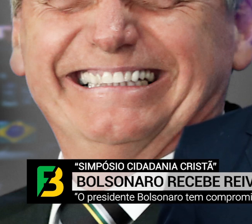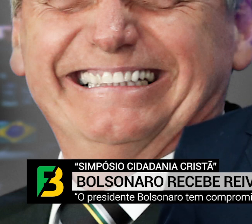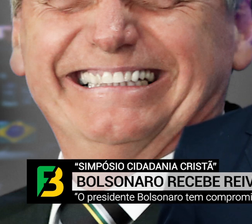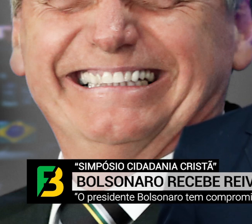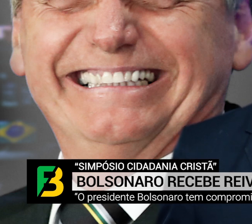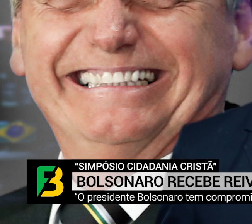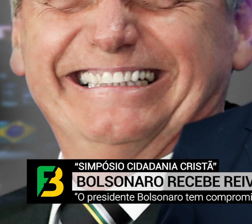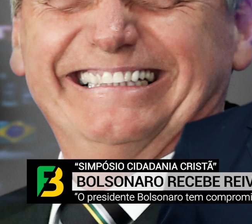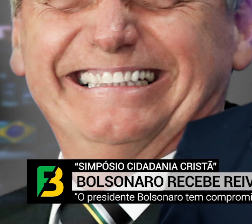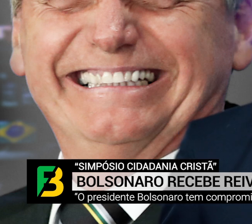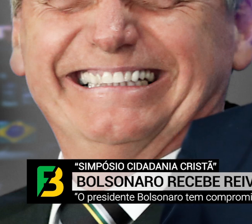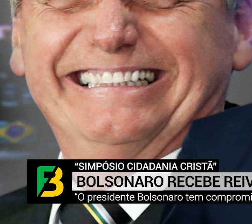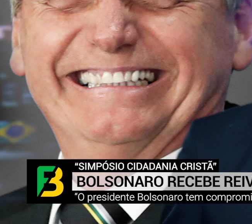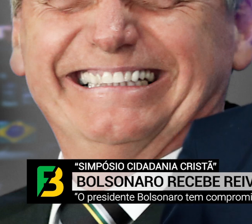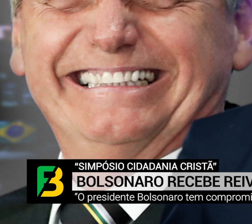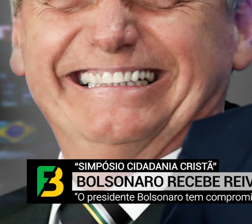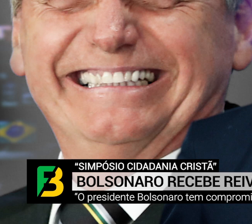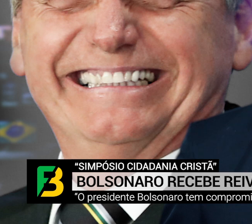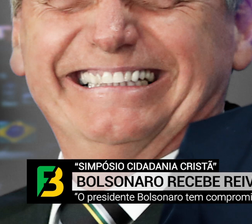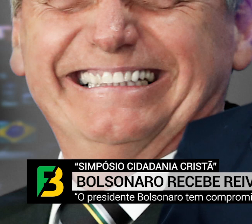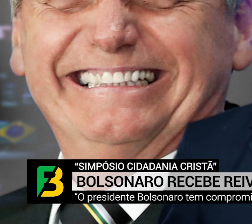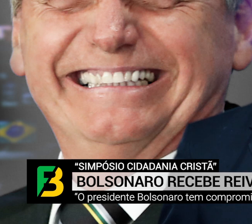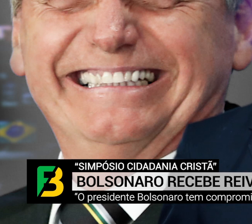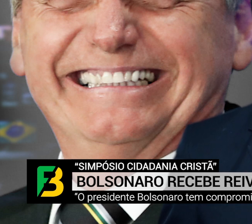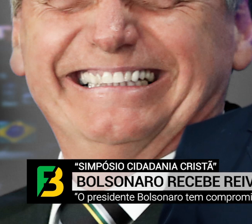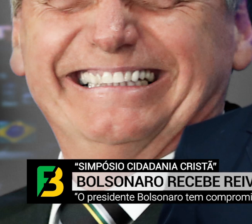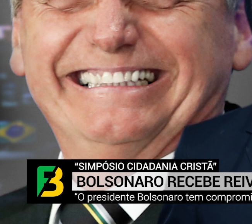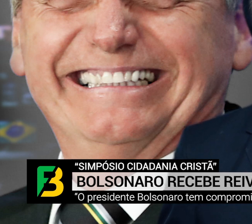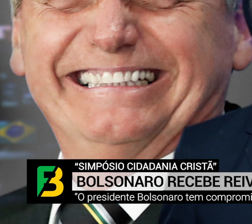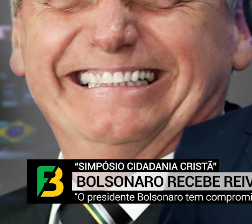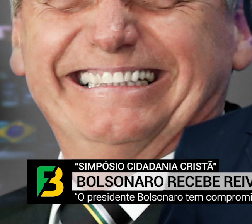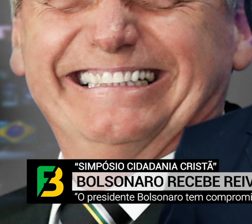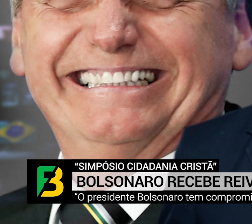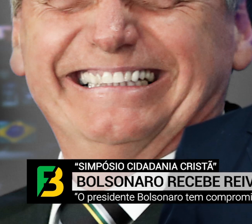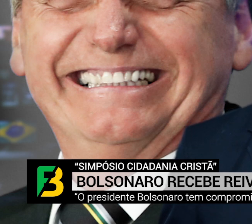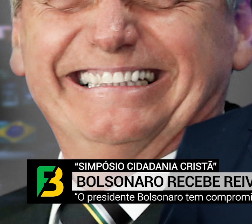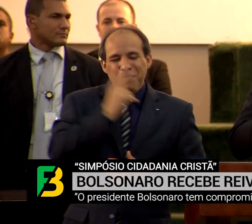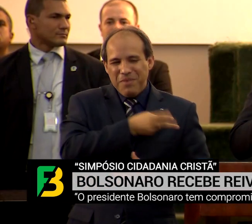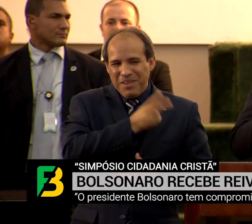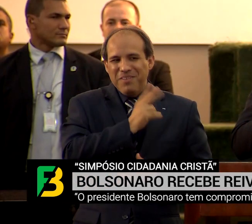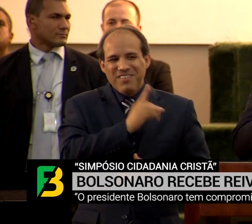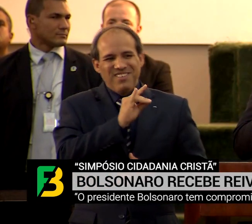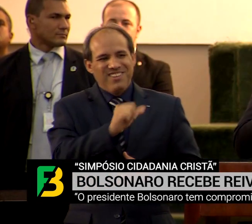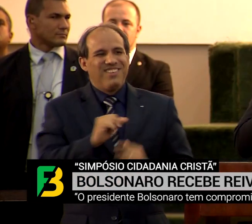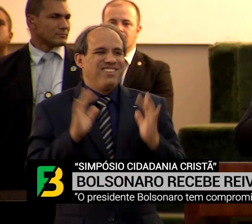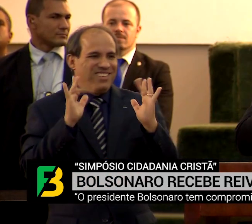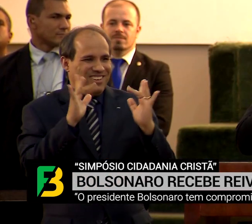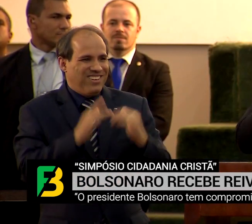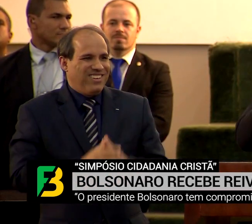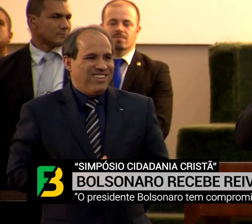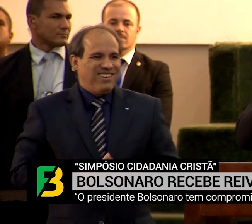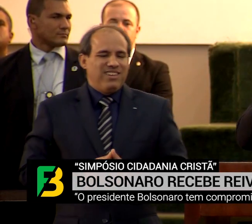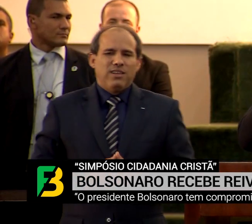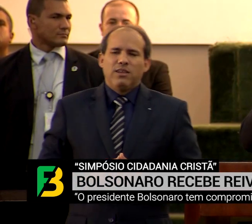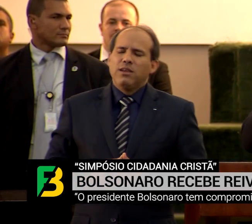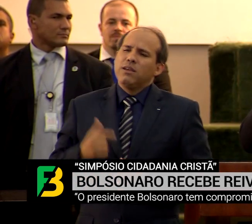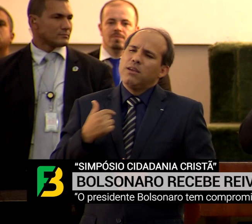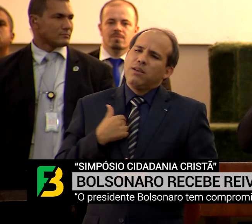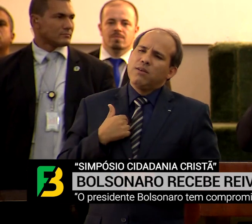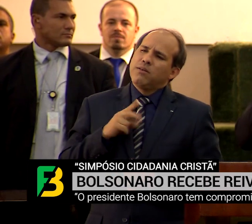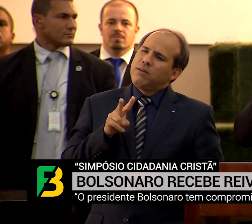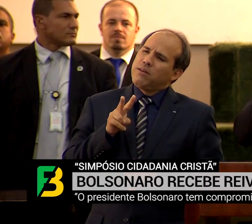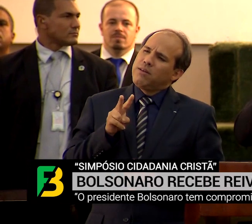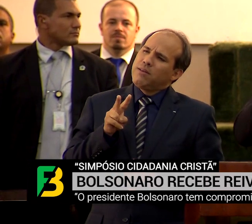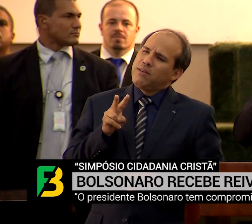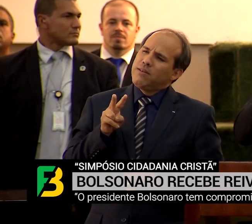presidente Bolsonaro na noite desta terça-feira pelos líderes evangélicos. O que eu vejo?